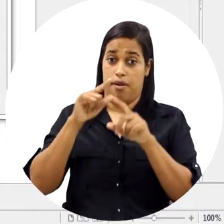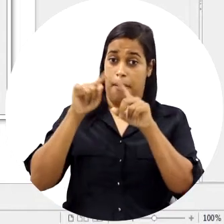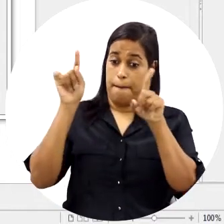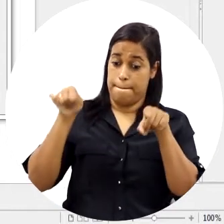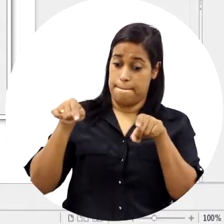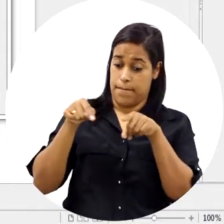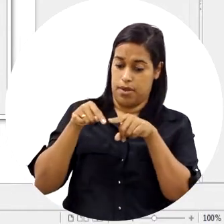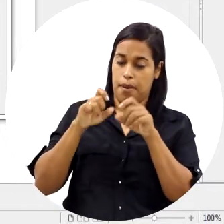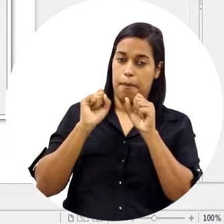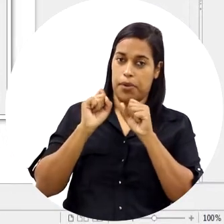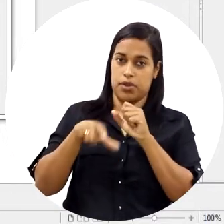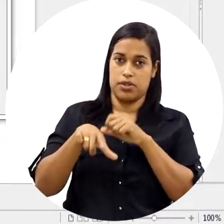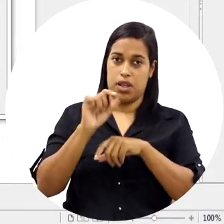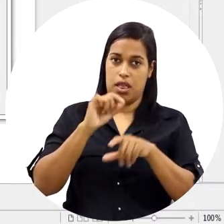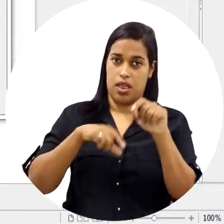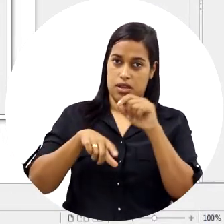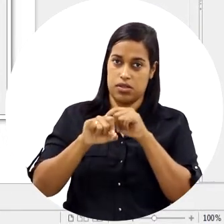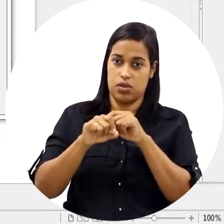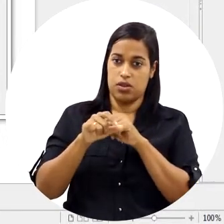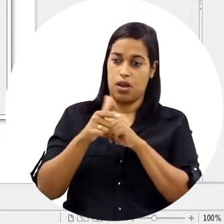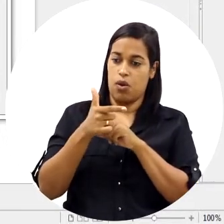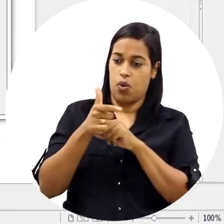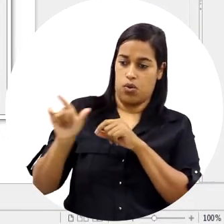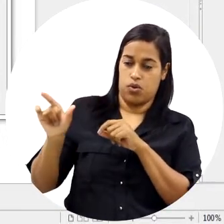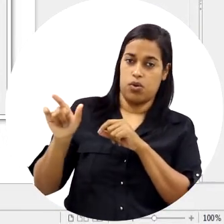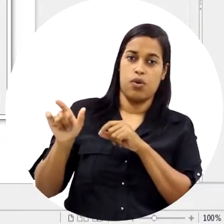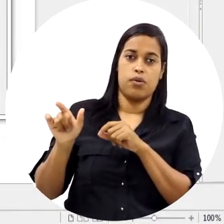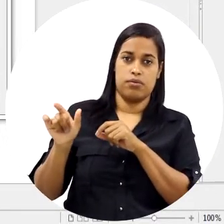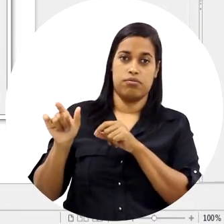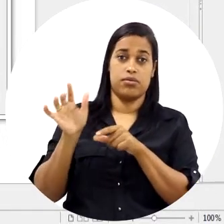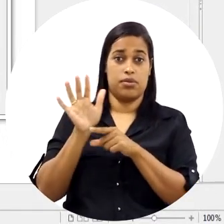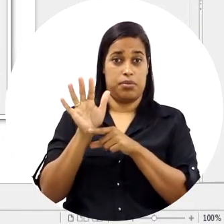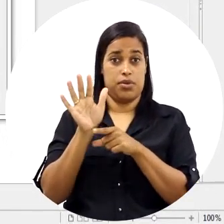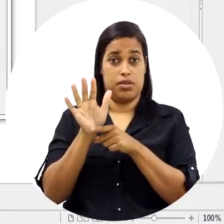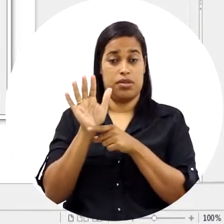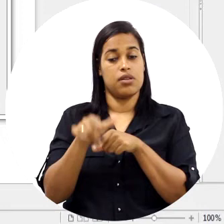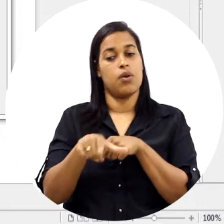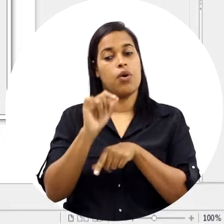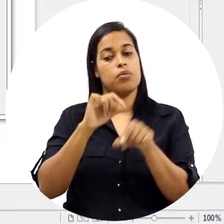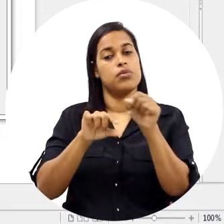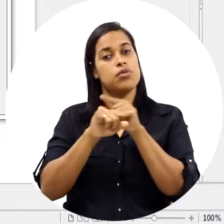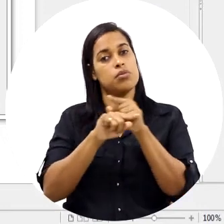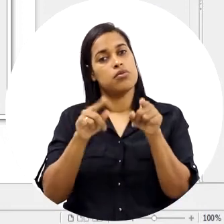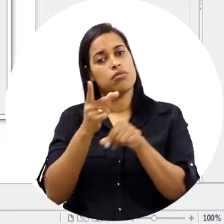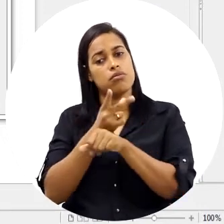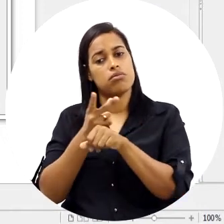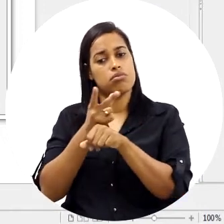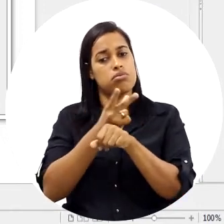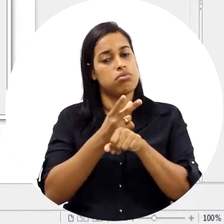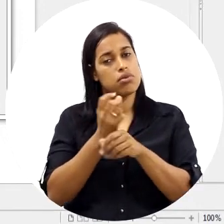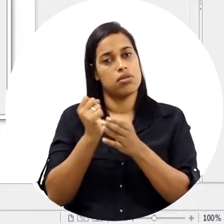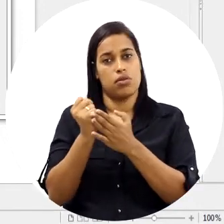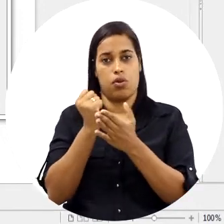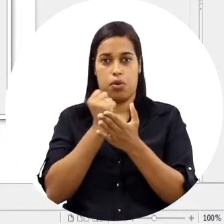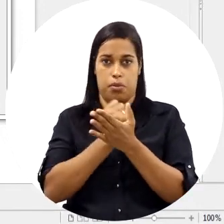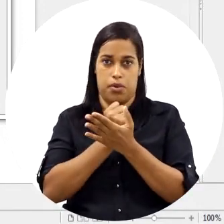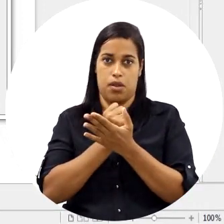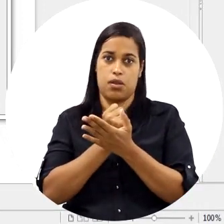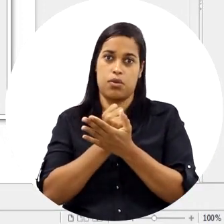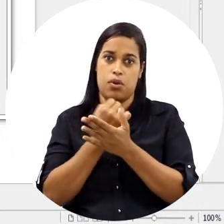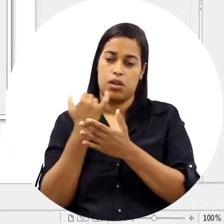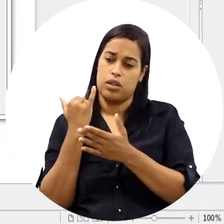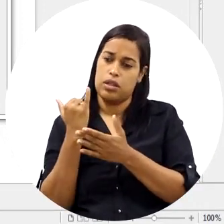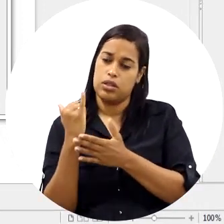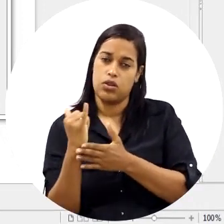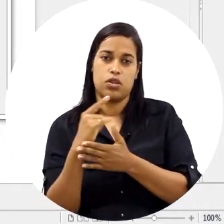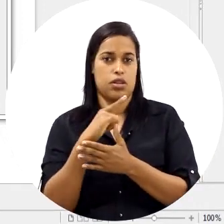pode selecionar. Vamos clicar em Próximo. E aqui vai apresentar uma opção para você buscar esse documento, né, de planilha